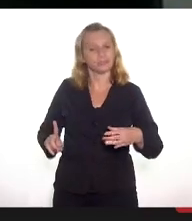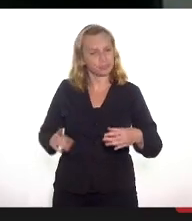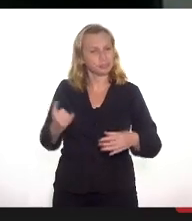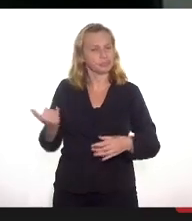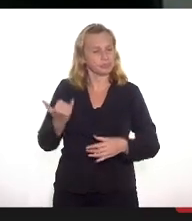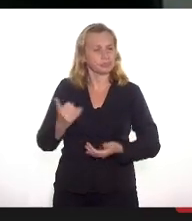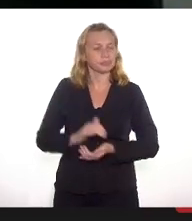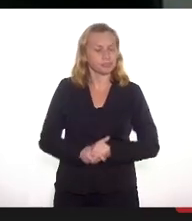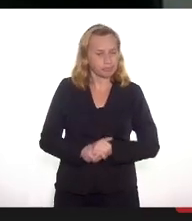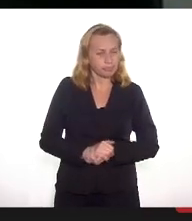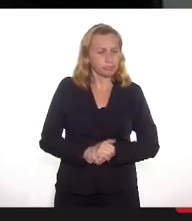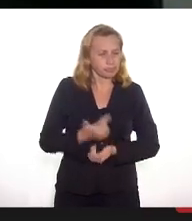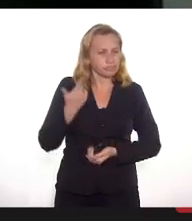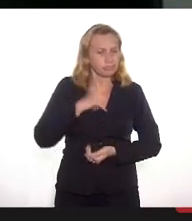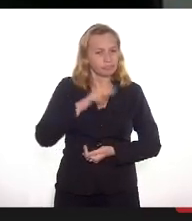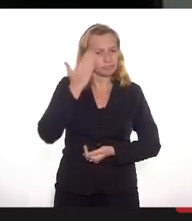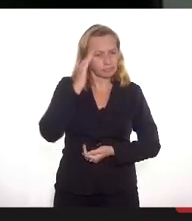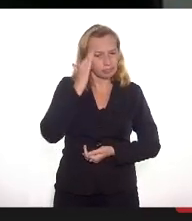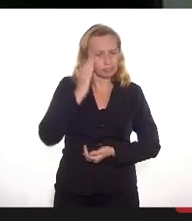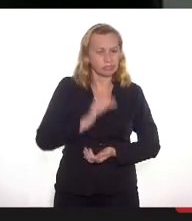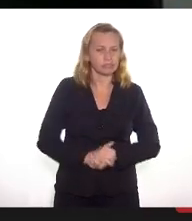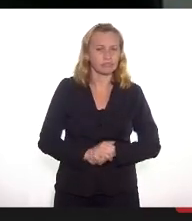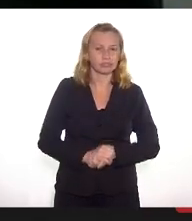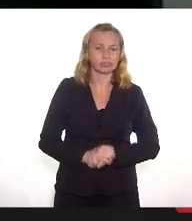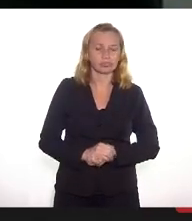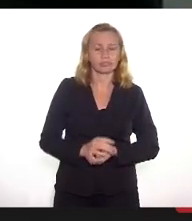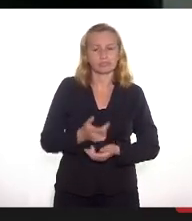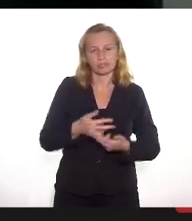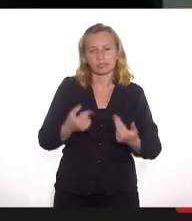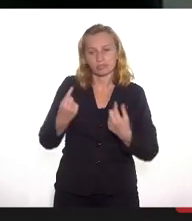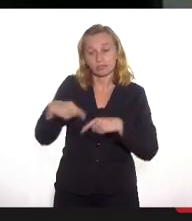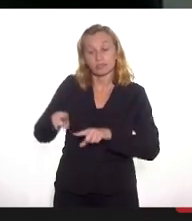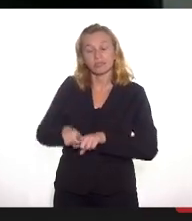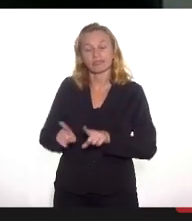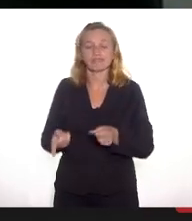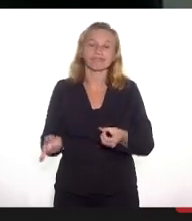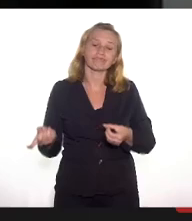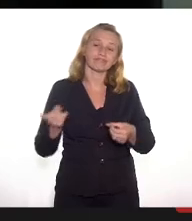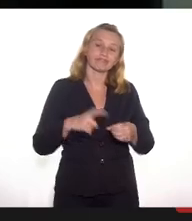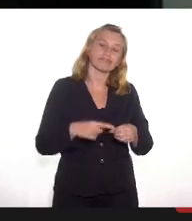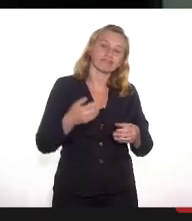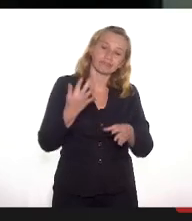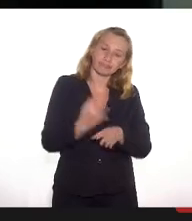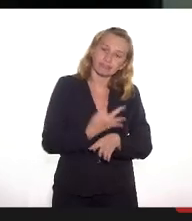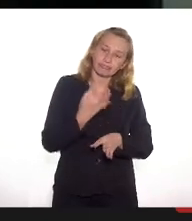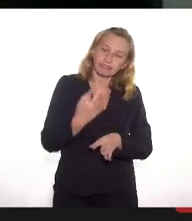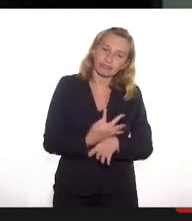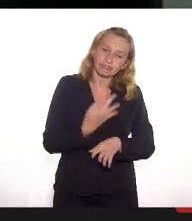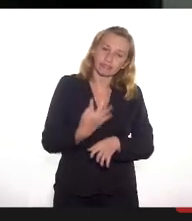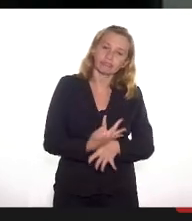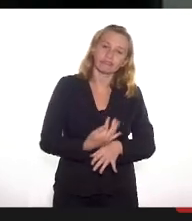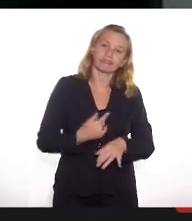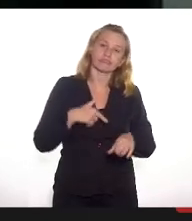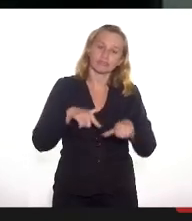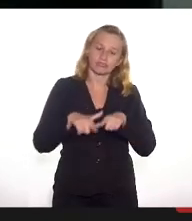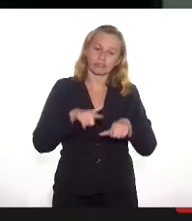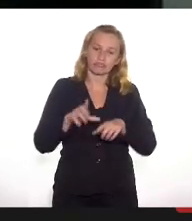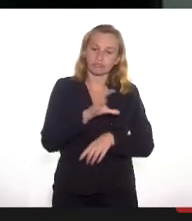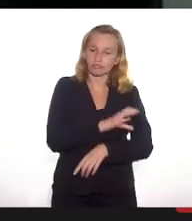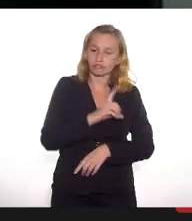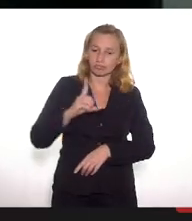a gente consegue entender que tem comando de contraditórios mas eu volto a insistir no papel de